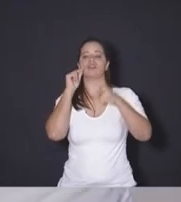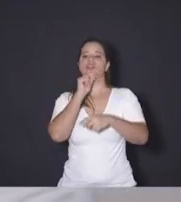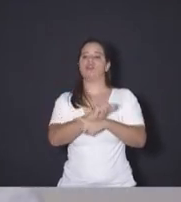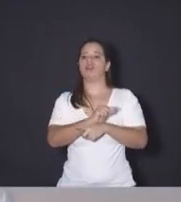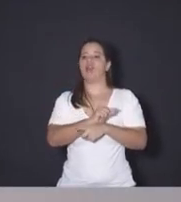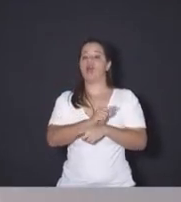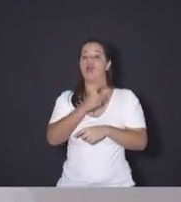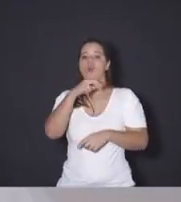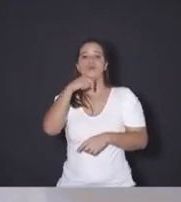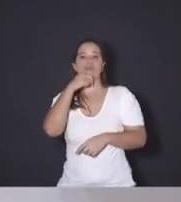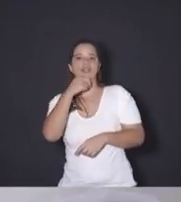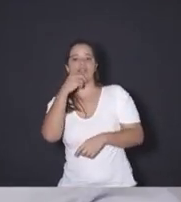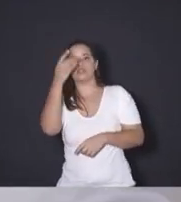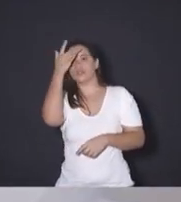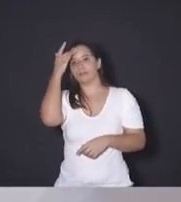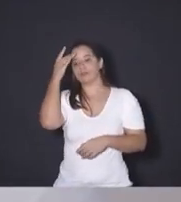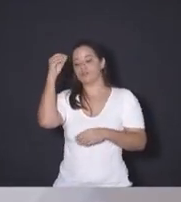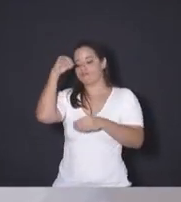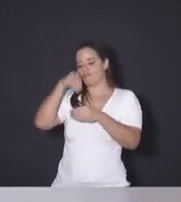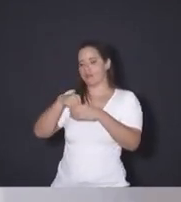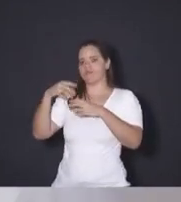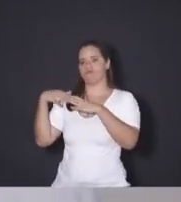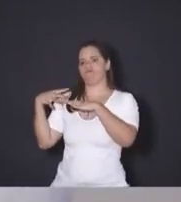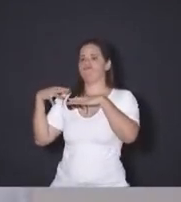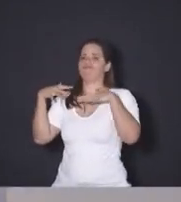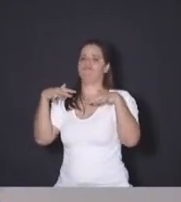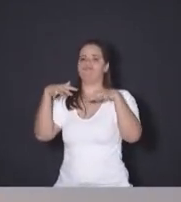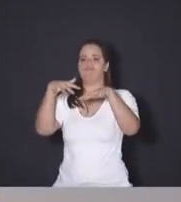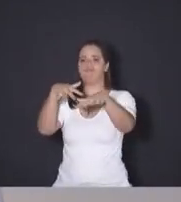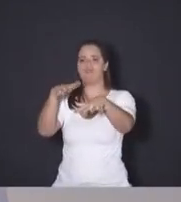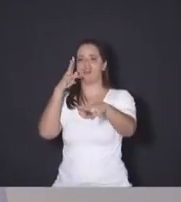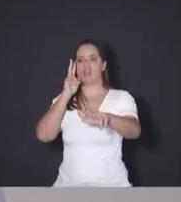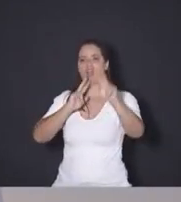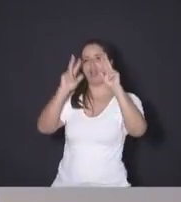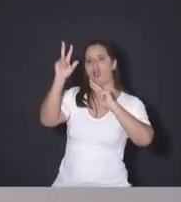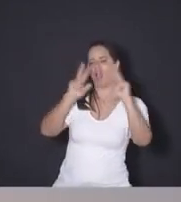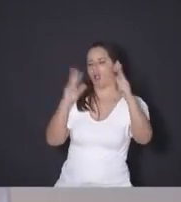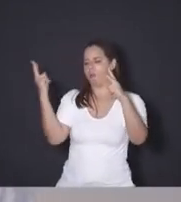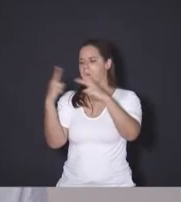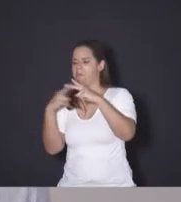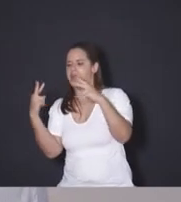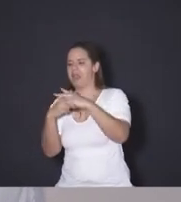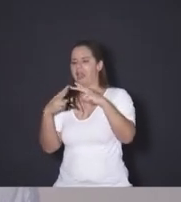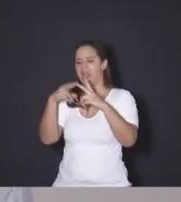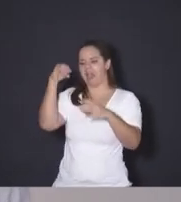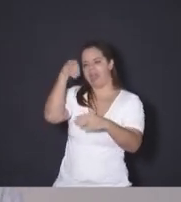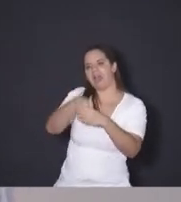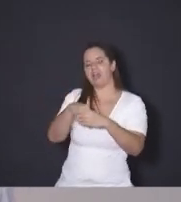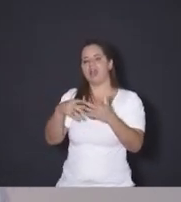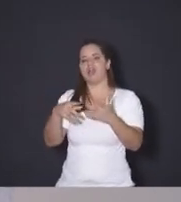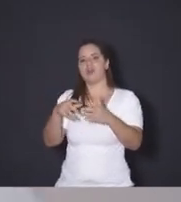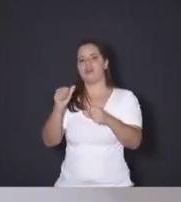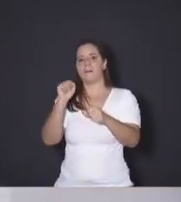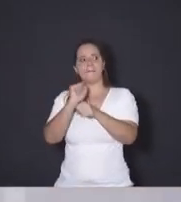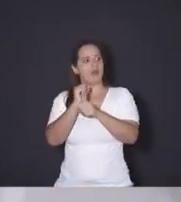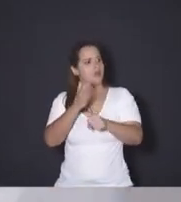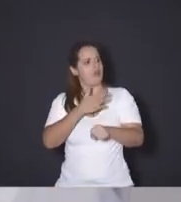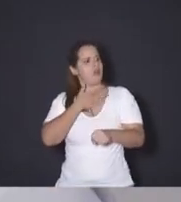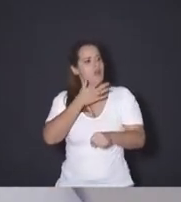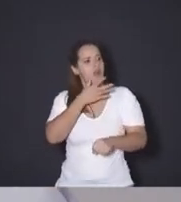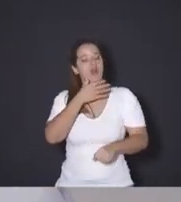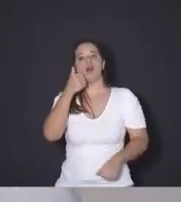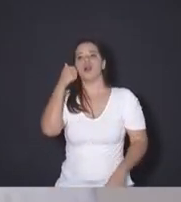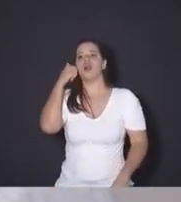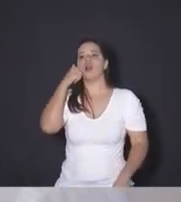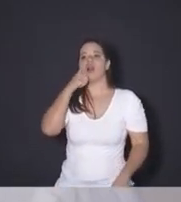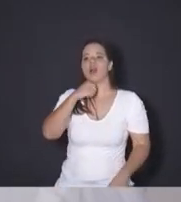o neto de alguém que estava dentro do bloco que estava envolvido em uma briga e ele parou se assustou ela saiu